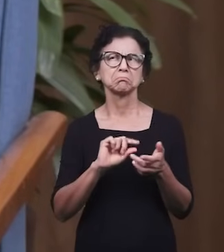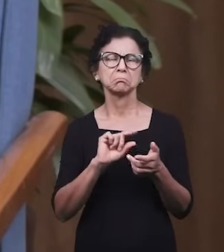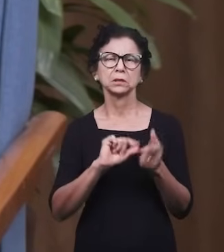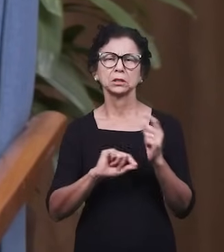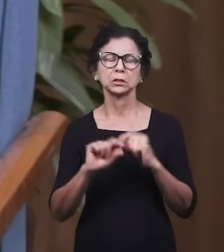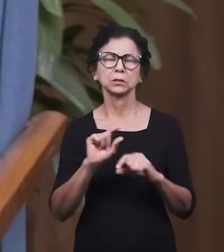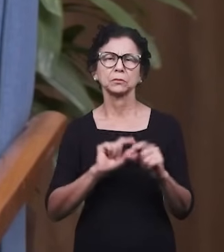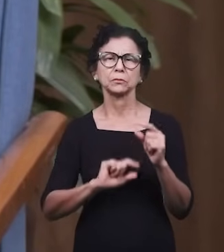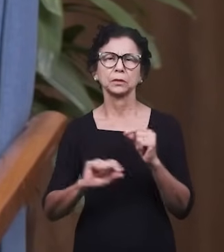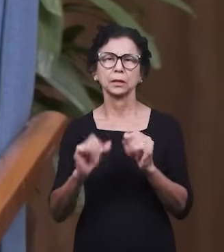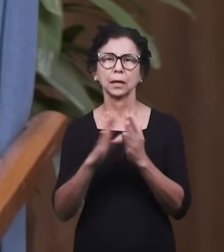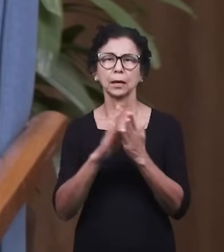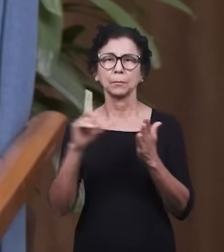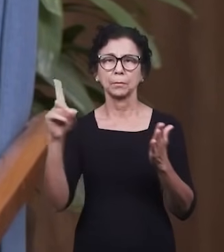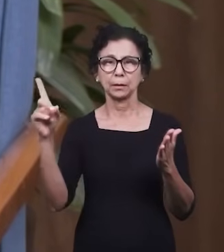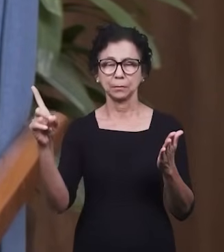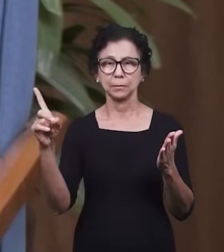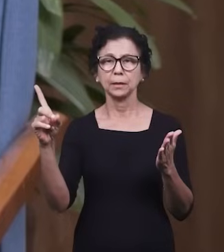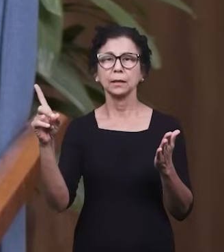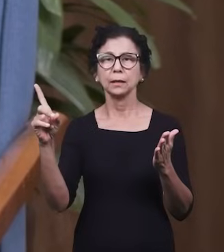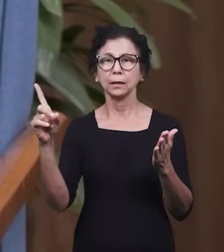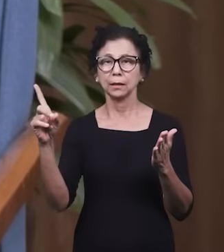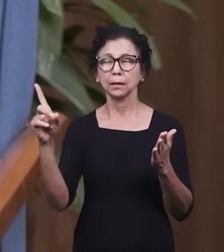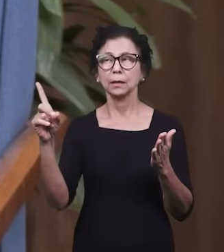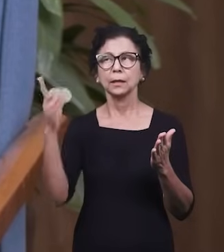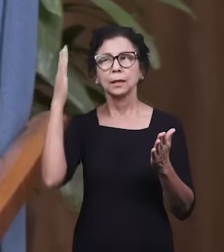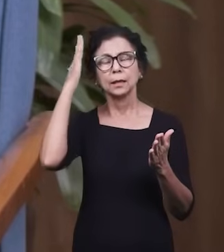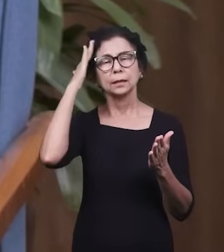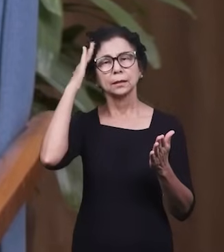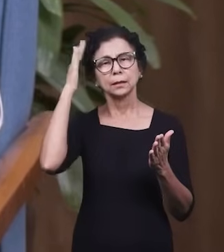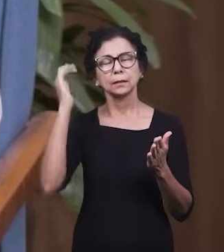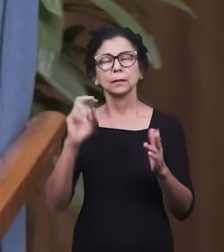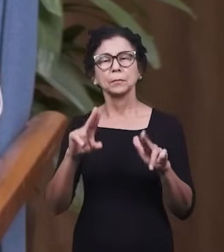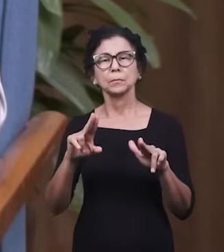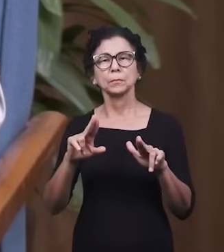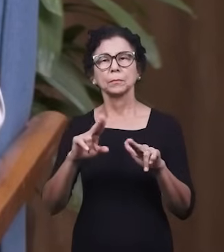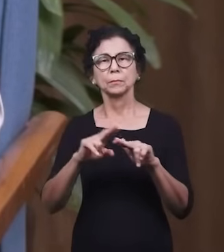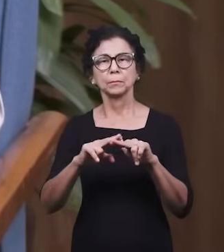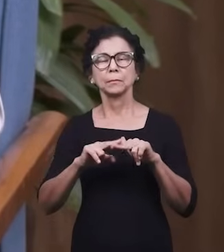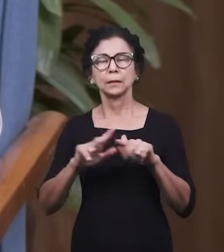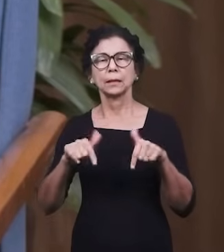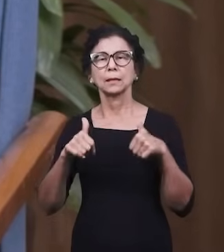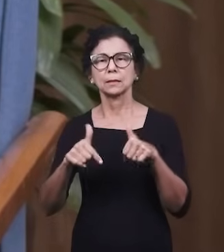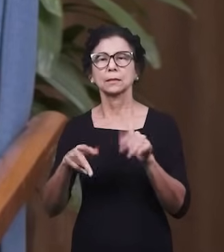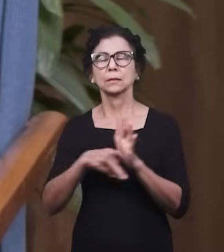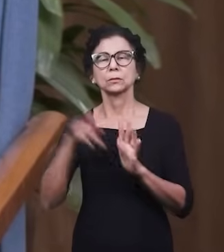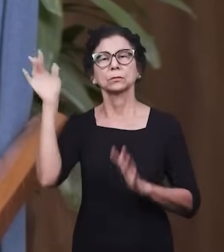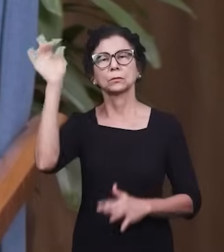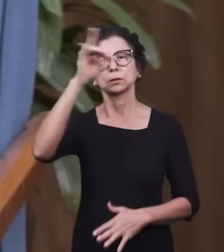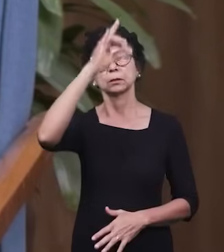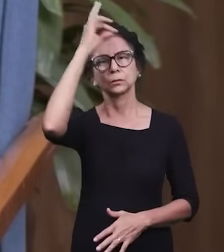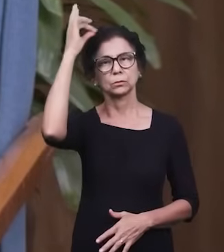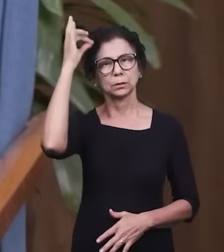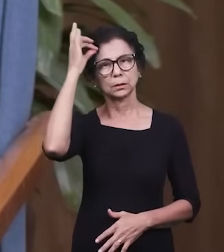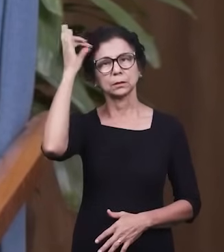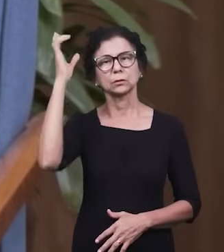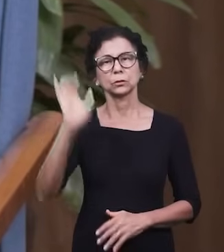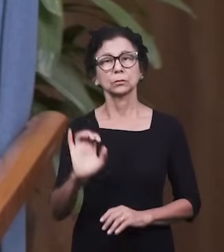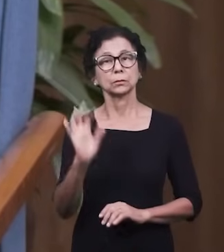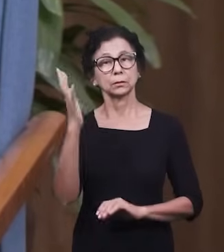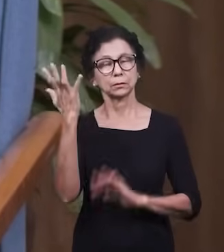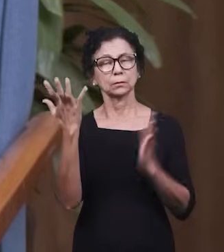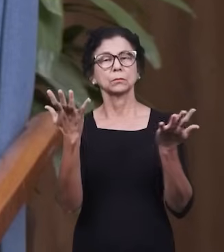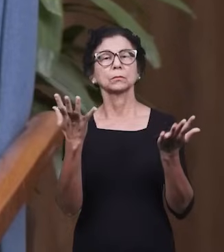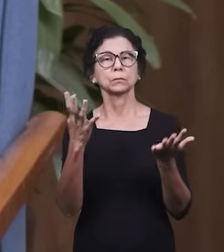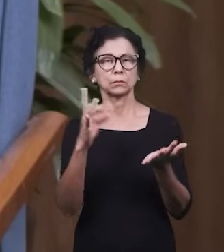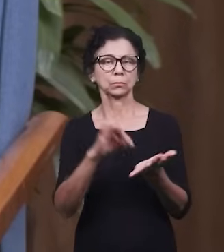Espírito Santo e entender o significado daquilo que a Bíblia diz para os nossos dias. Essa